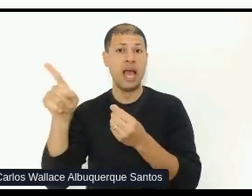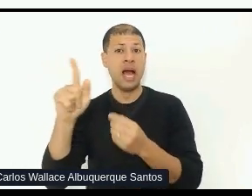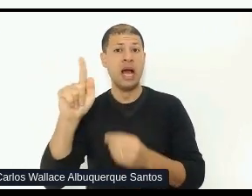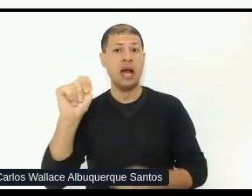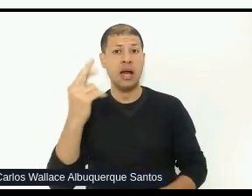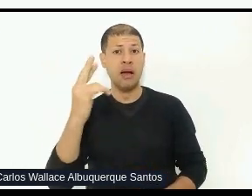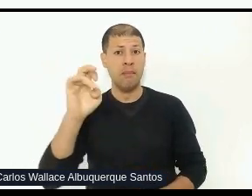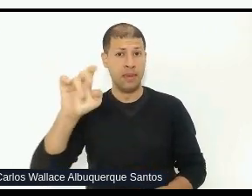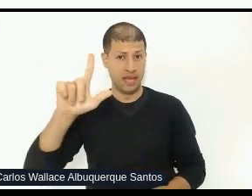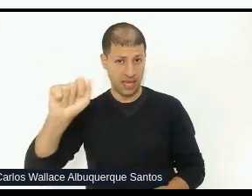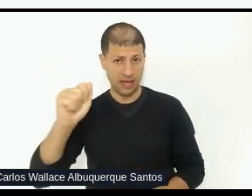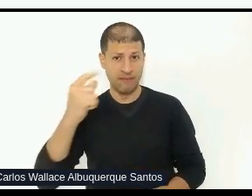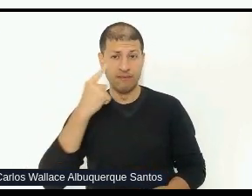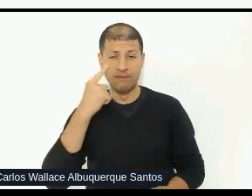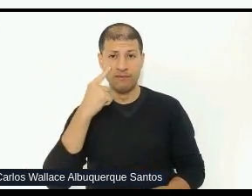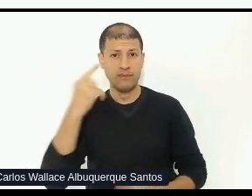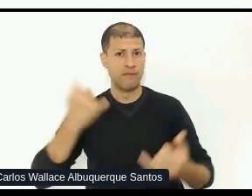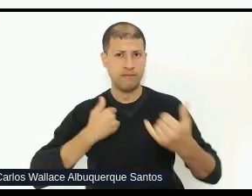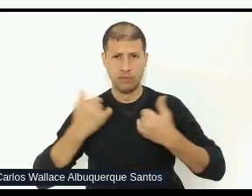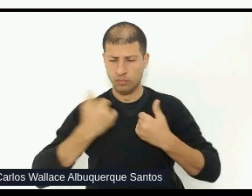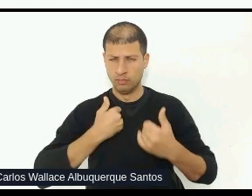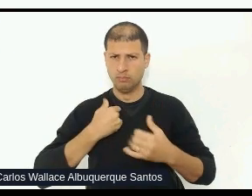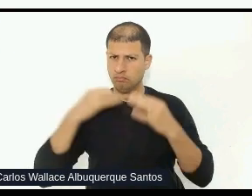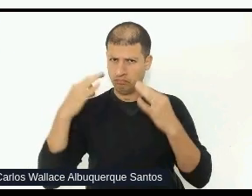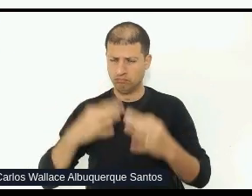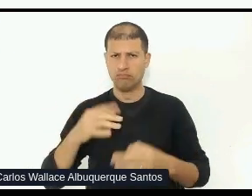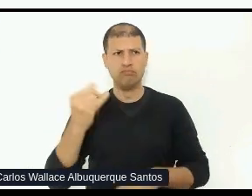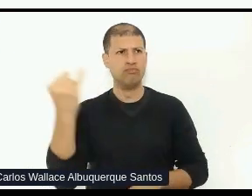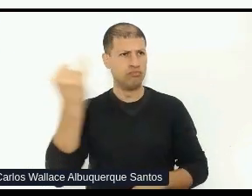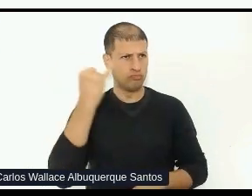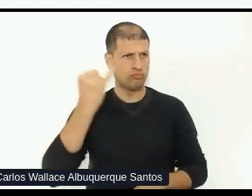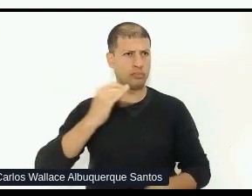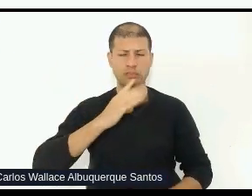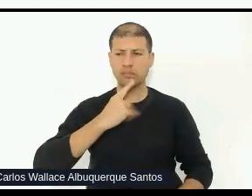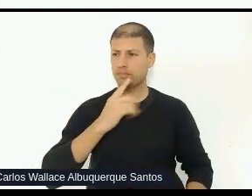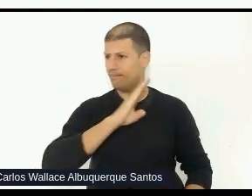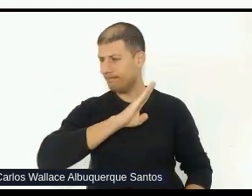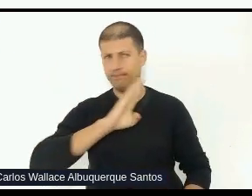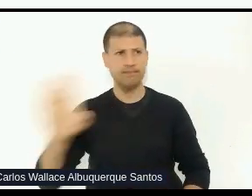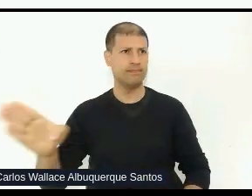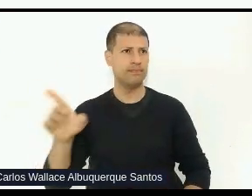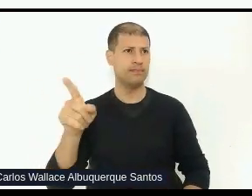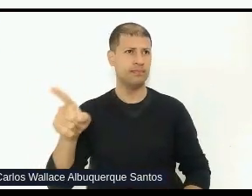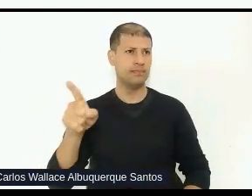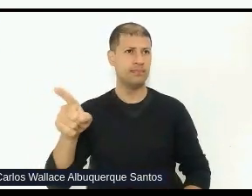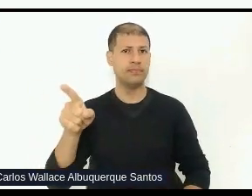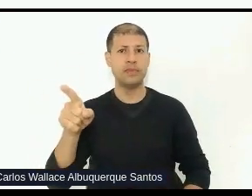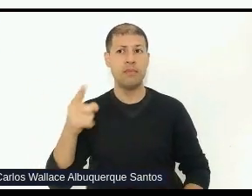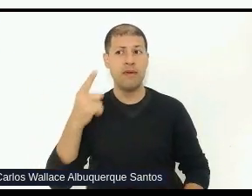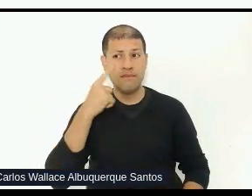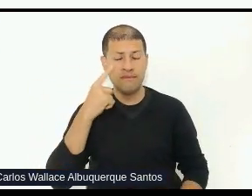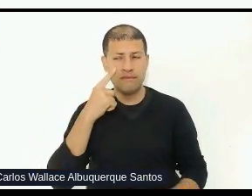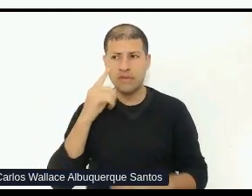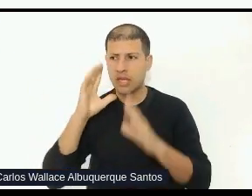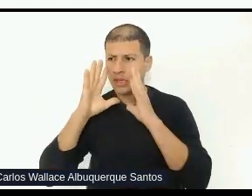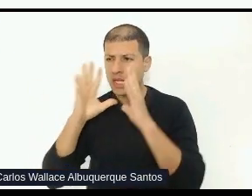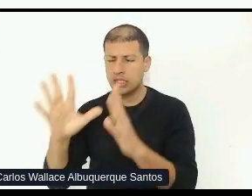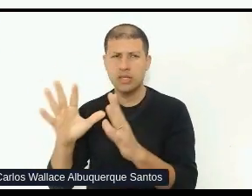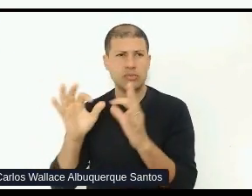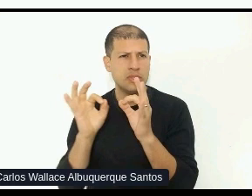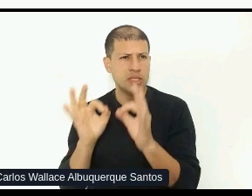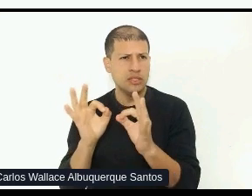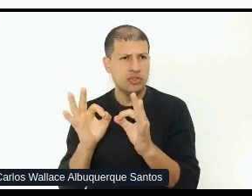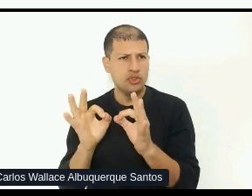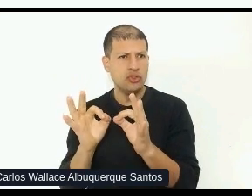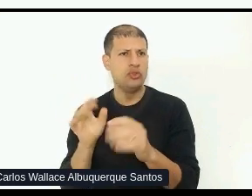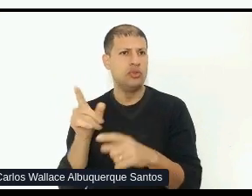que essa ação é muito importante, né? Ela sinaliza diretamente para um acolhimento real das questões levantadas